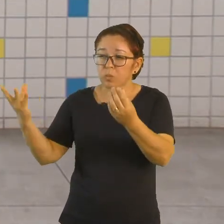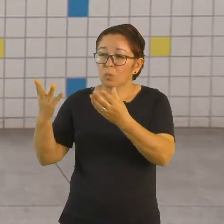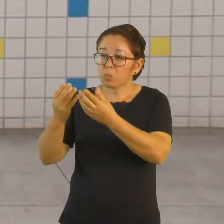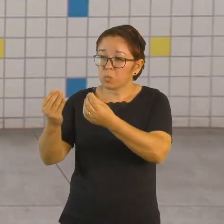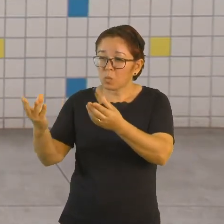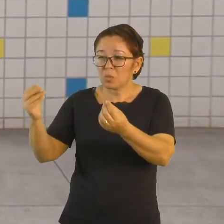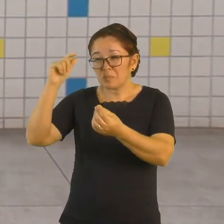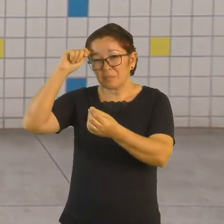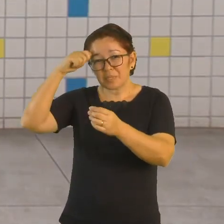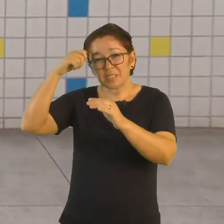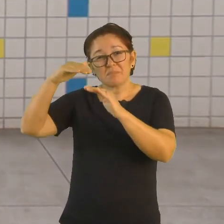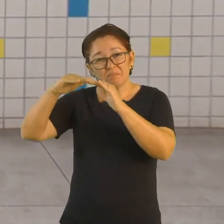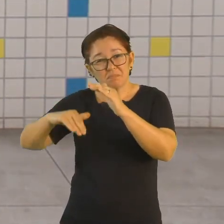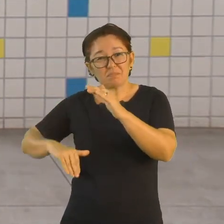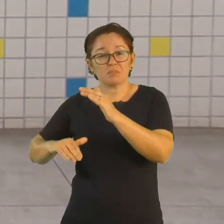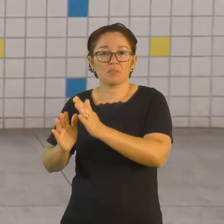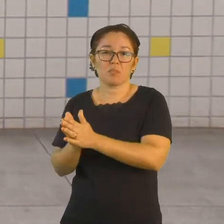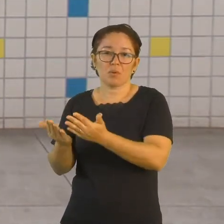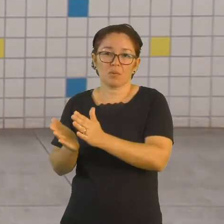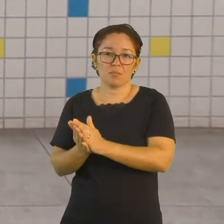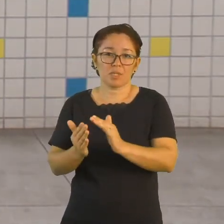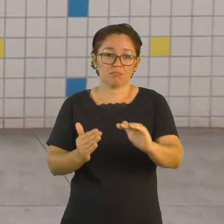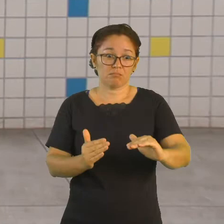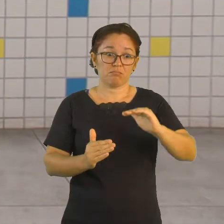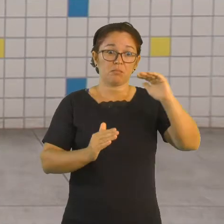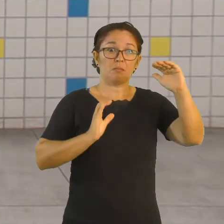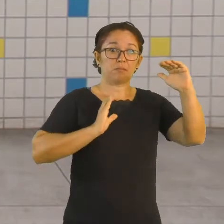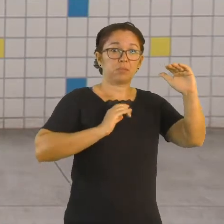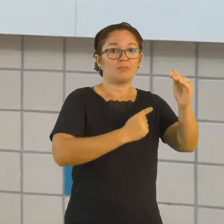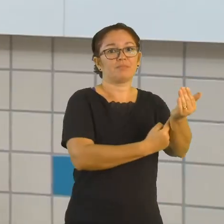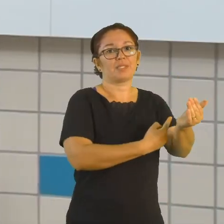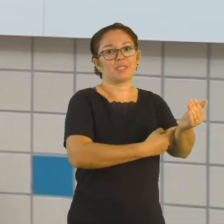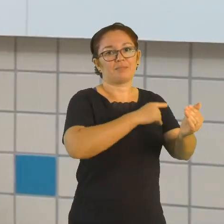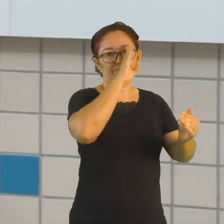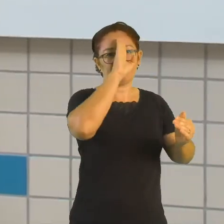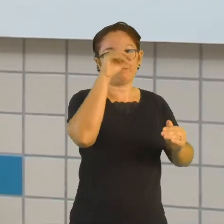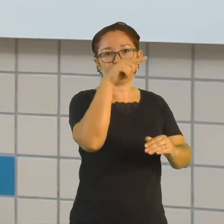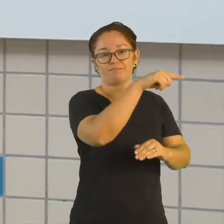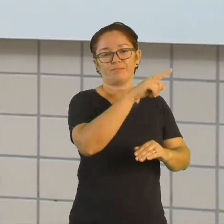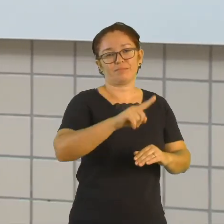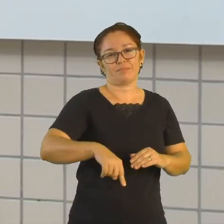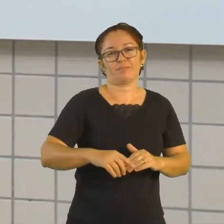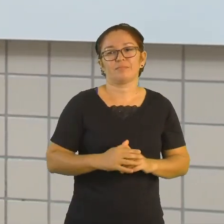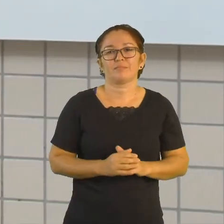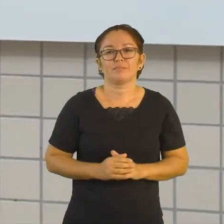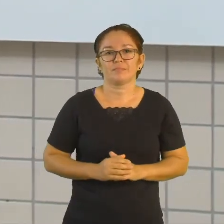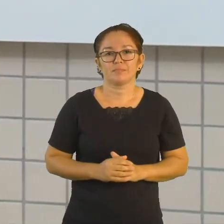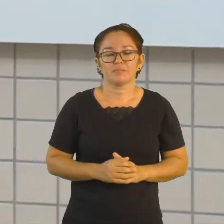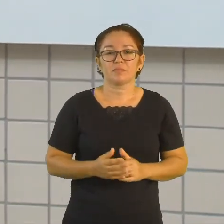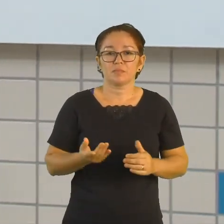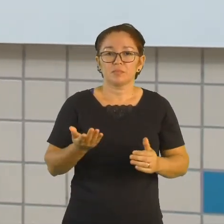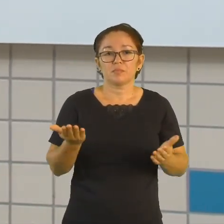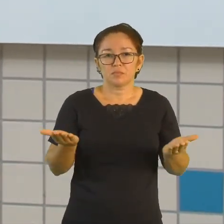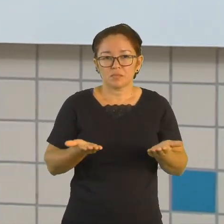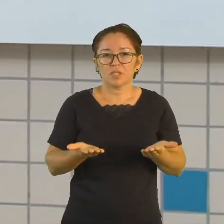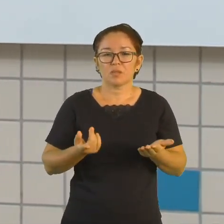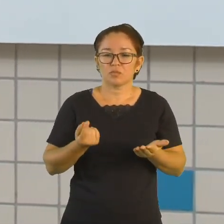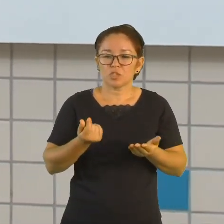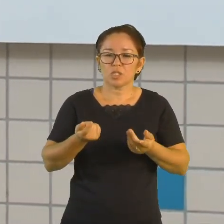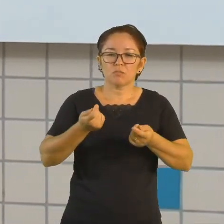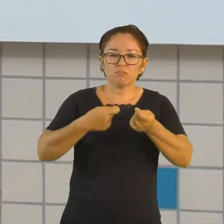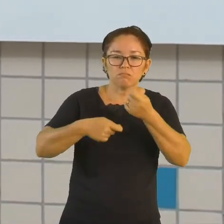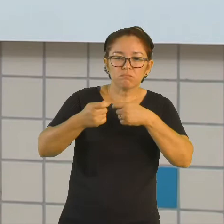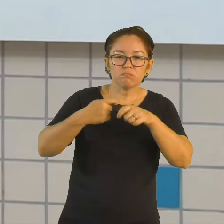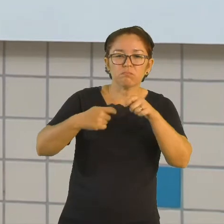maioria. Agora, nós falamos sobre as desigualdades socioeconômicas no Brasil. Mas nós temos